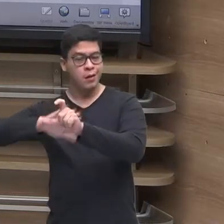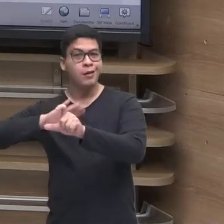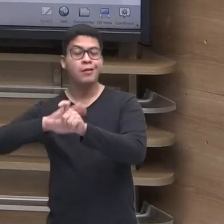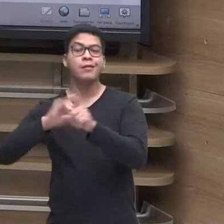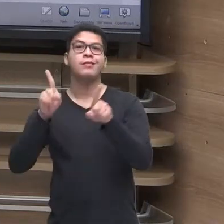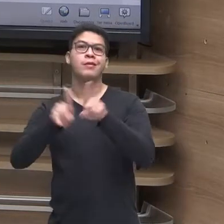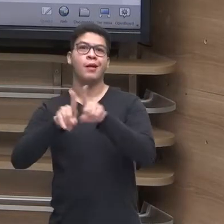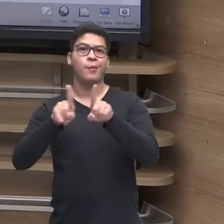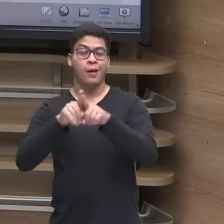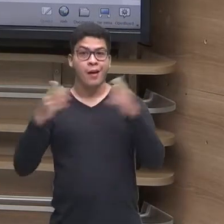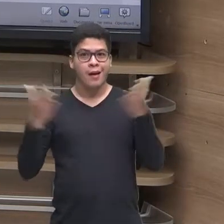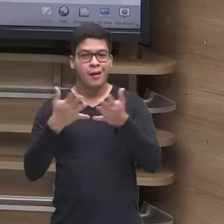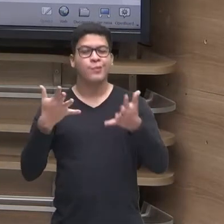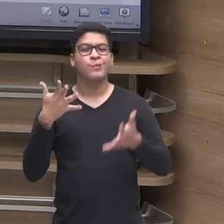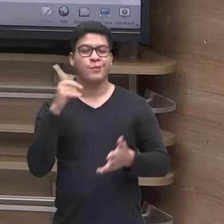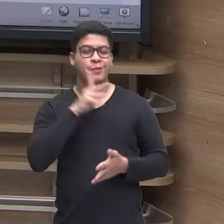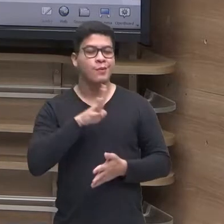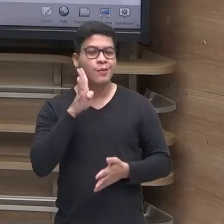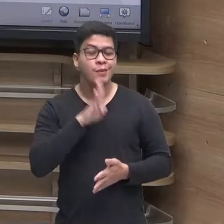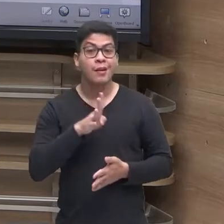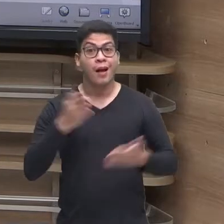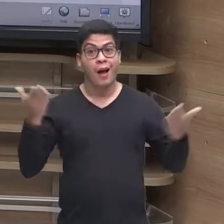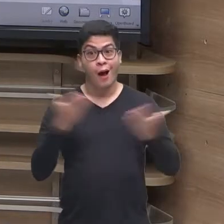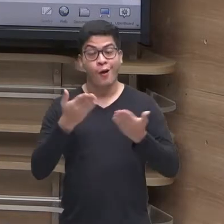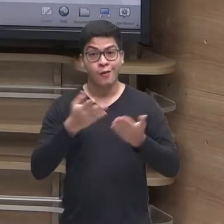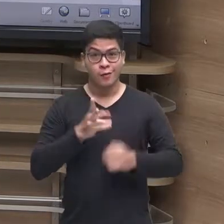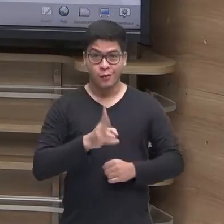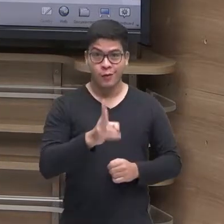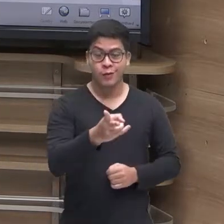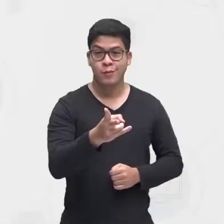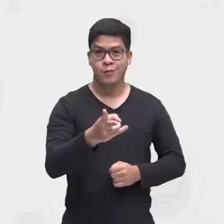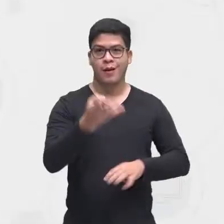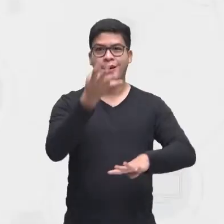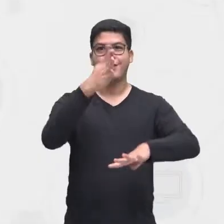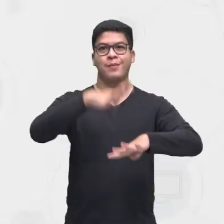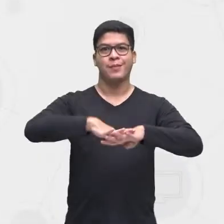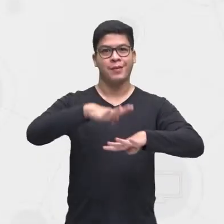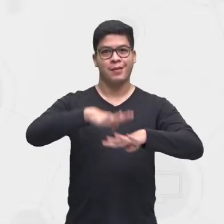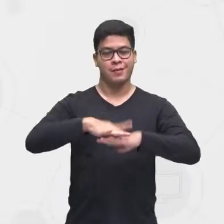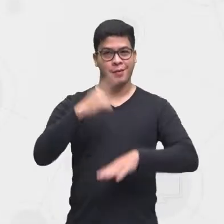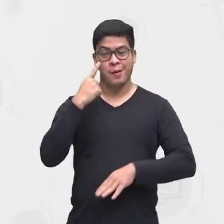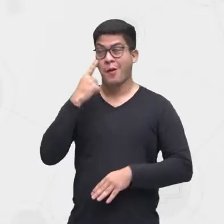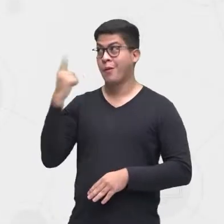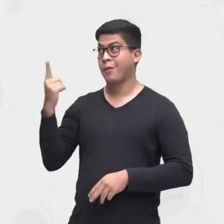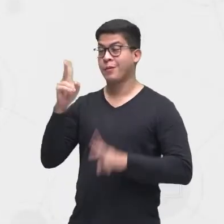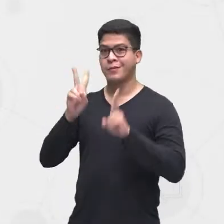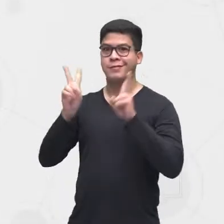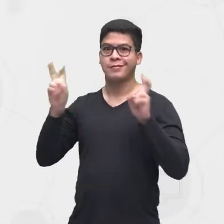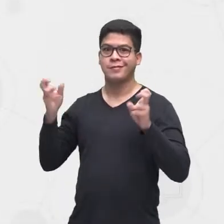bacana. Vamos agora seguir com o conteúdo de matemática. Vamos ver então o nosso conteúdo. Aí está,